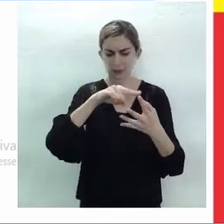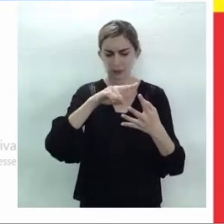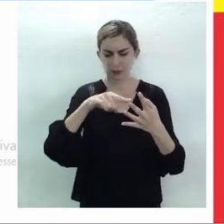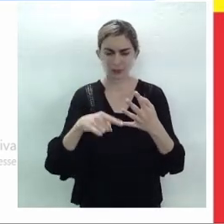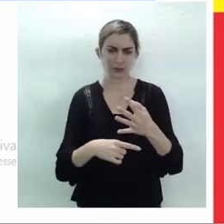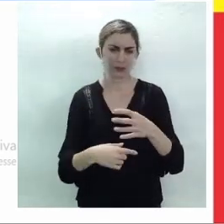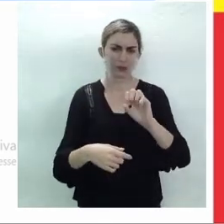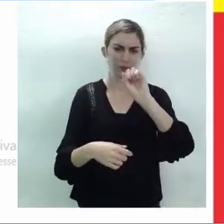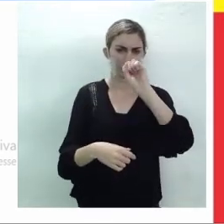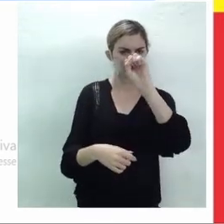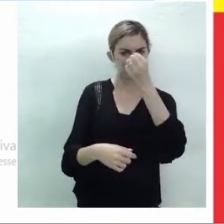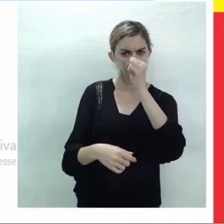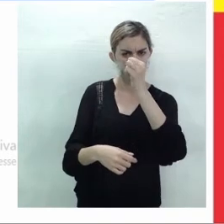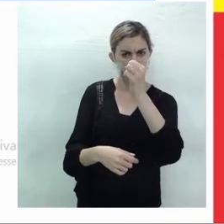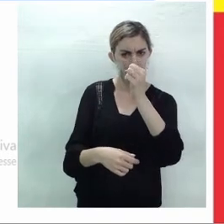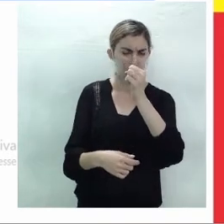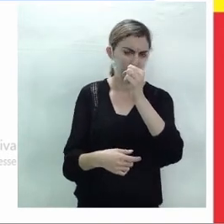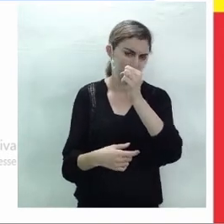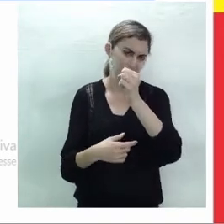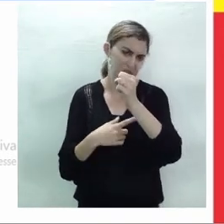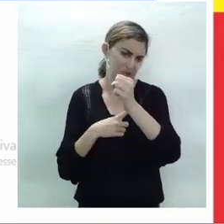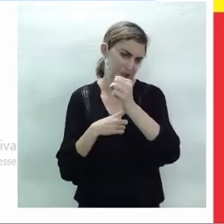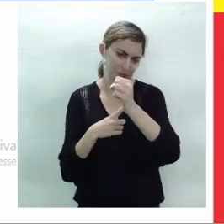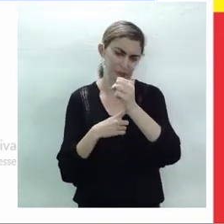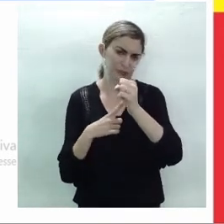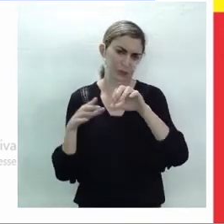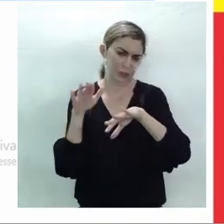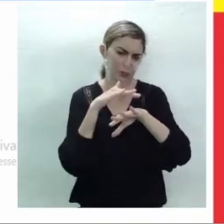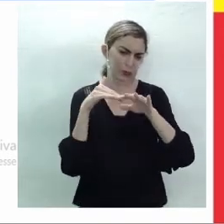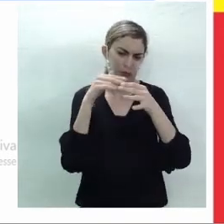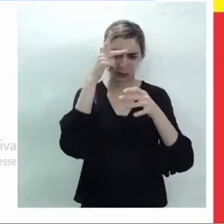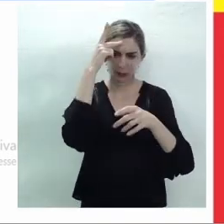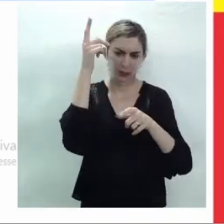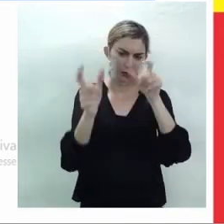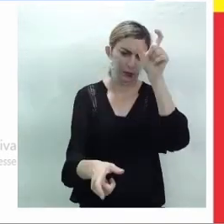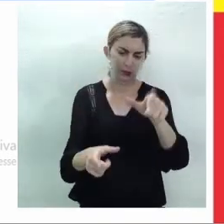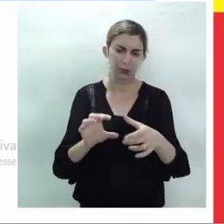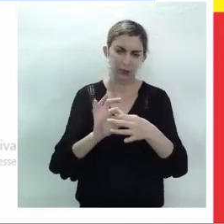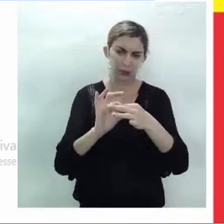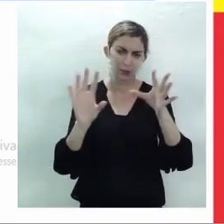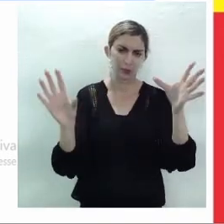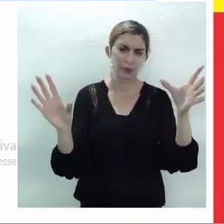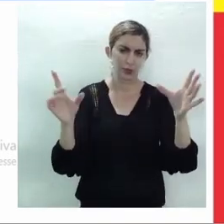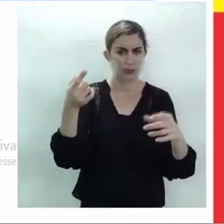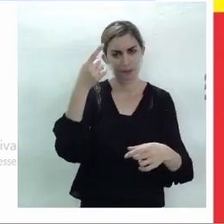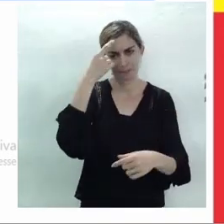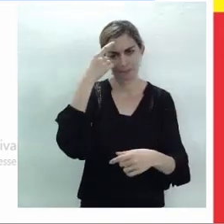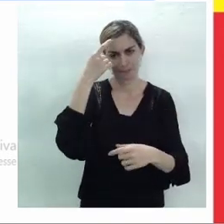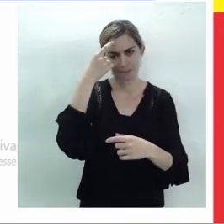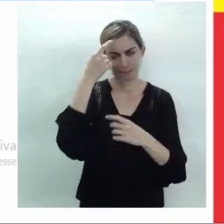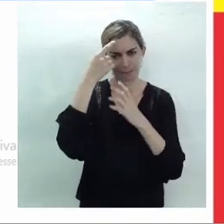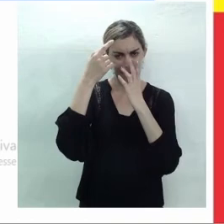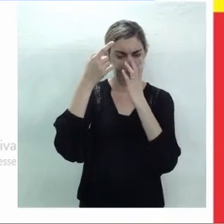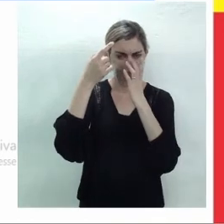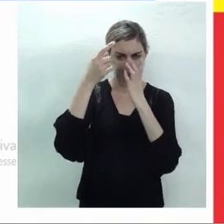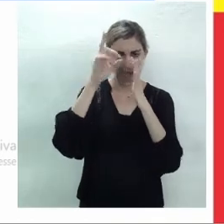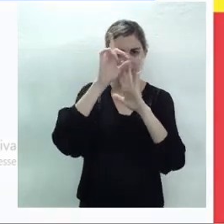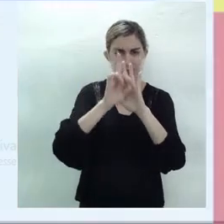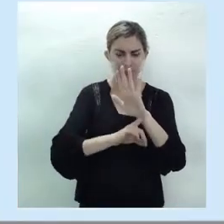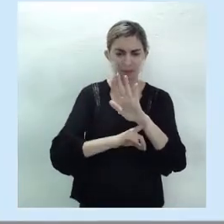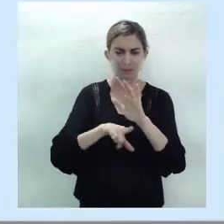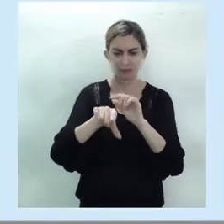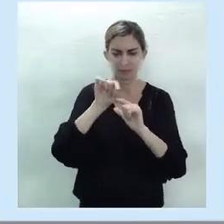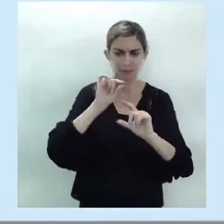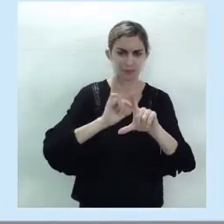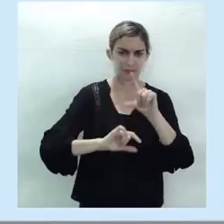isso. O oitavo princípio, nós temos: todas as pessoas têm liberdade de consciência e o direito